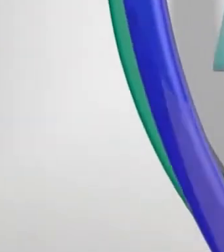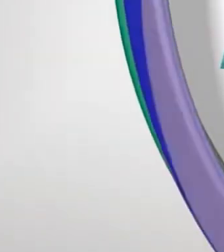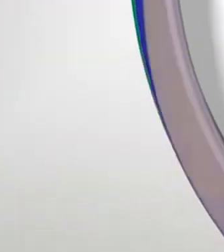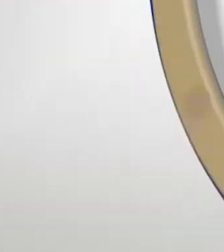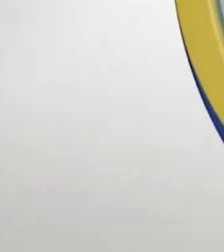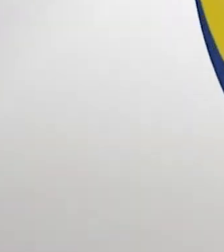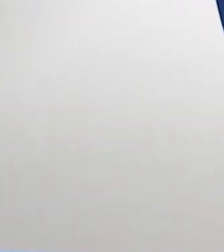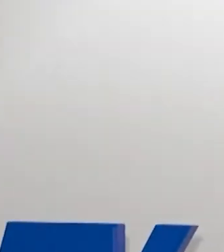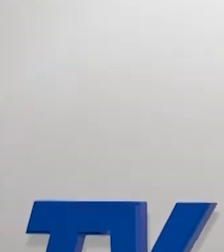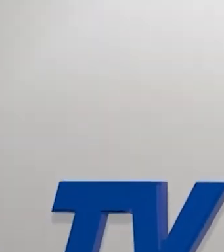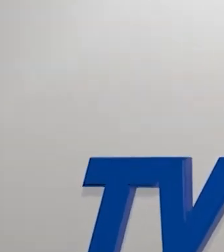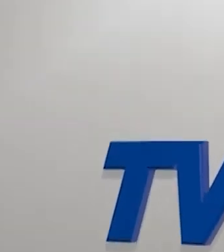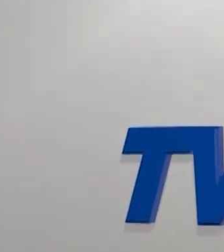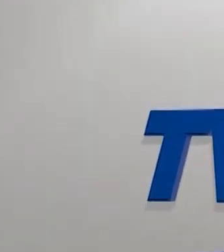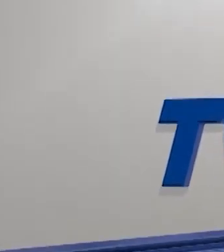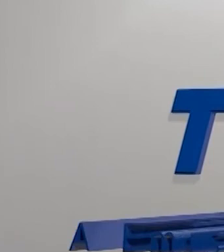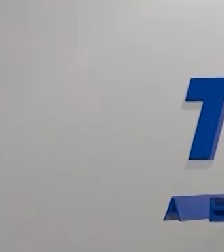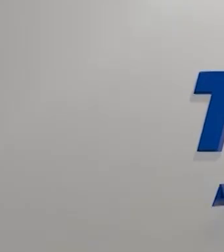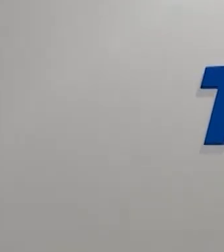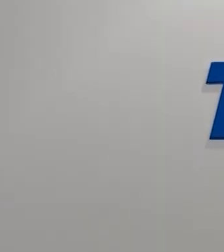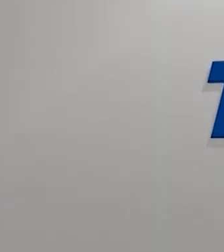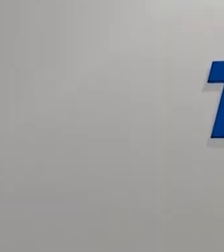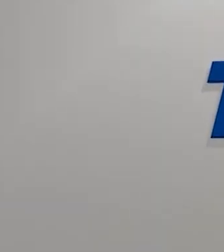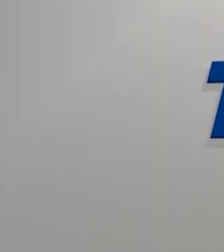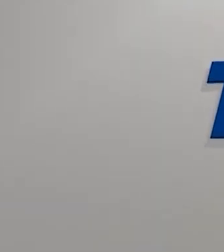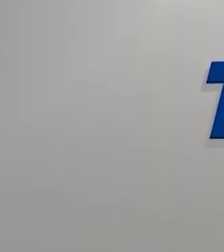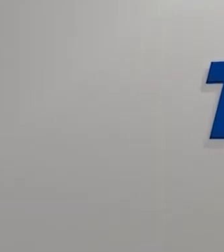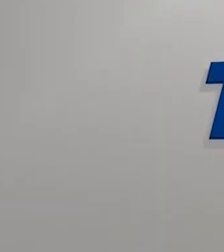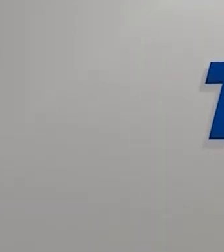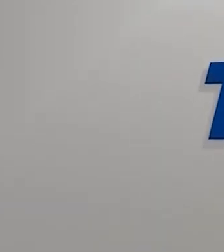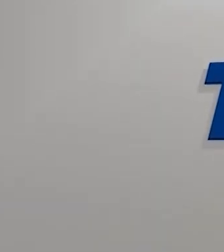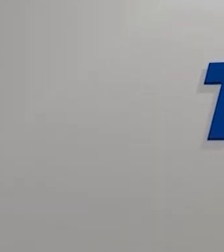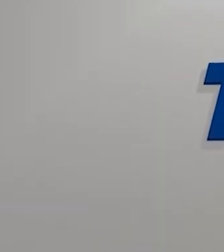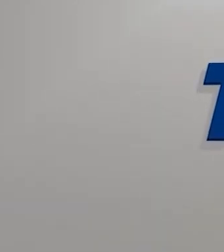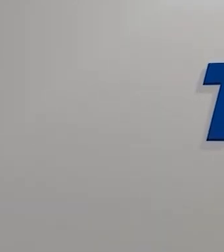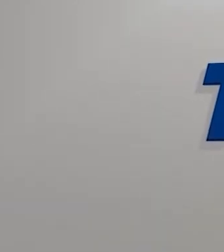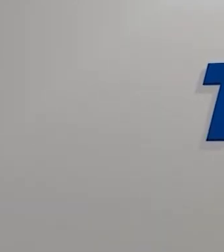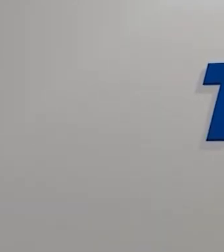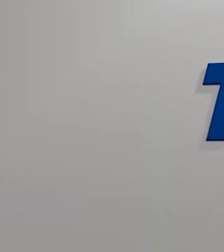TV Fortaleza, a emissora da Casa do Povo.